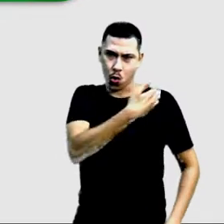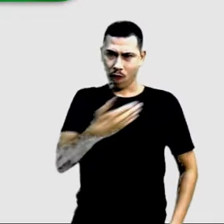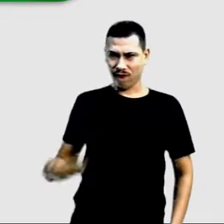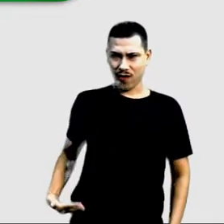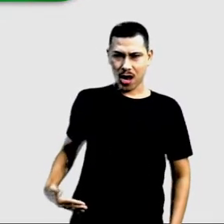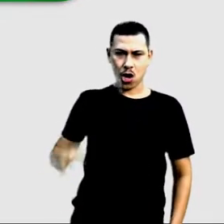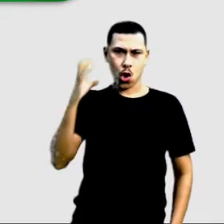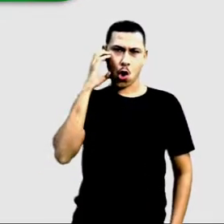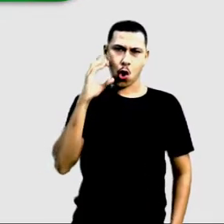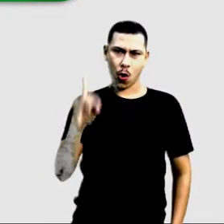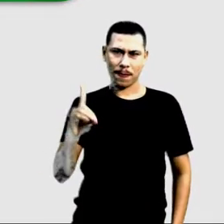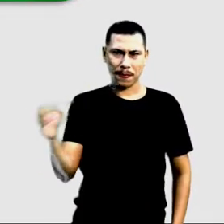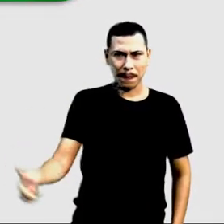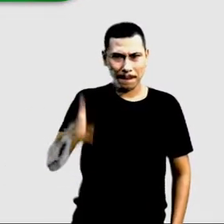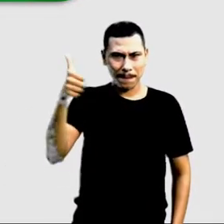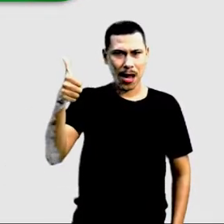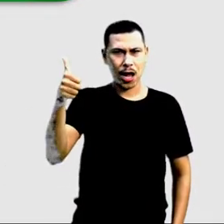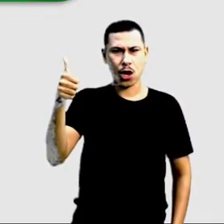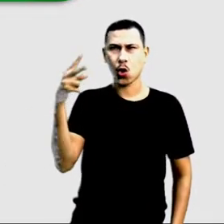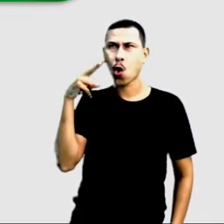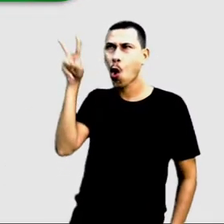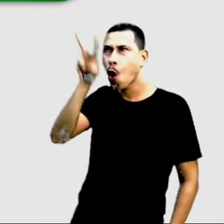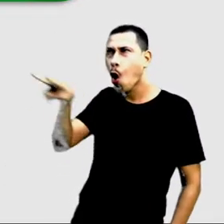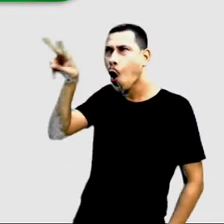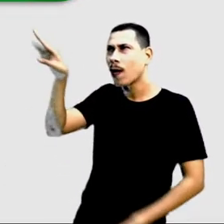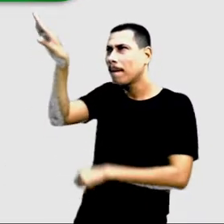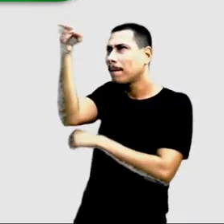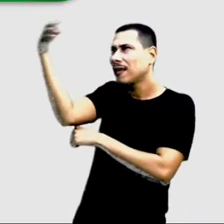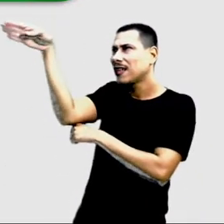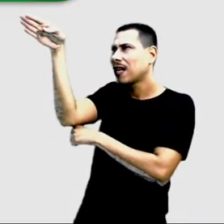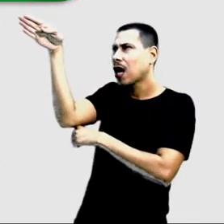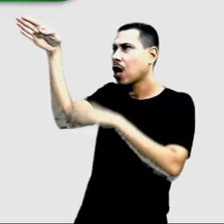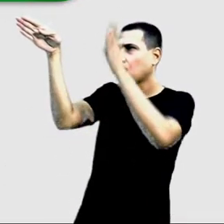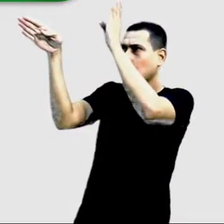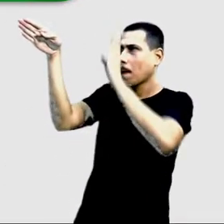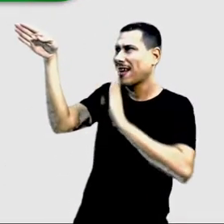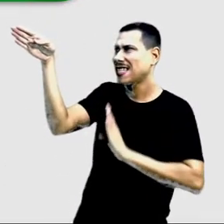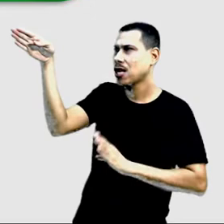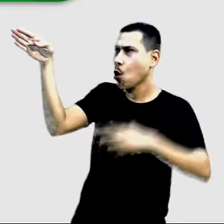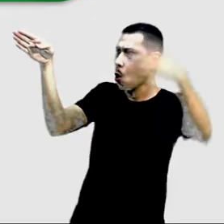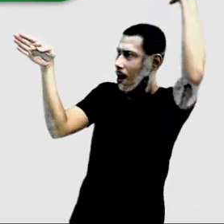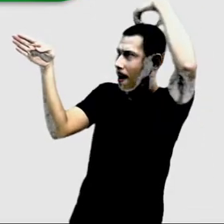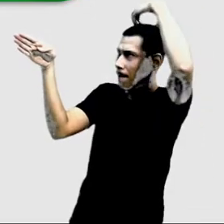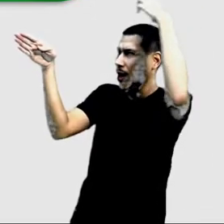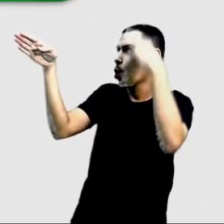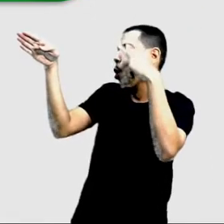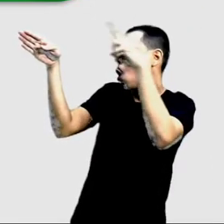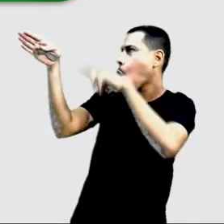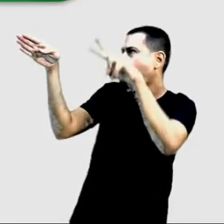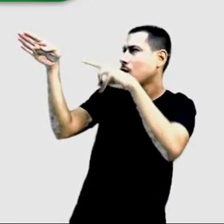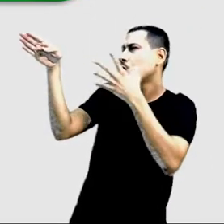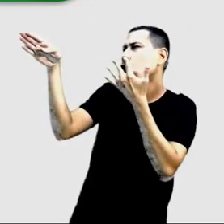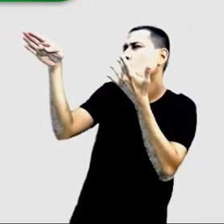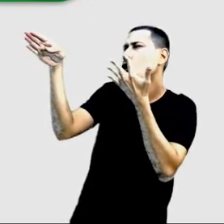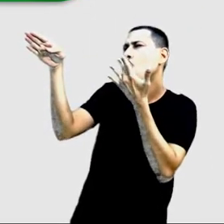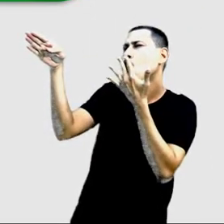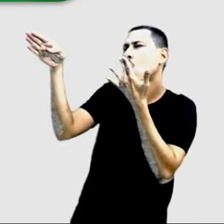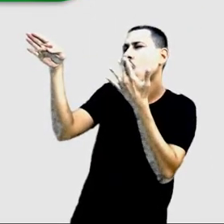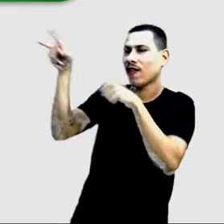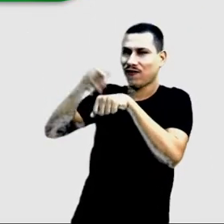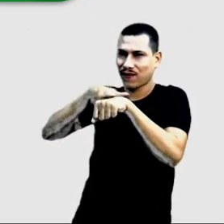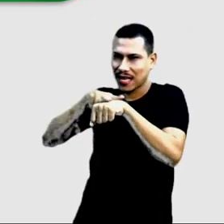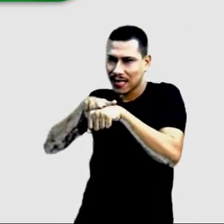aqui é a bandeira do Brasil Império. Então, justamente essas cores verde e amarelo são justamente as cores da